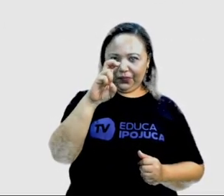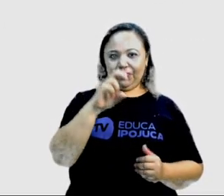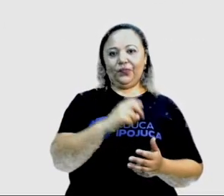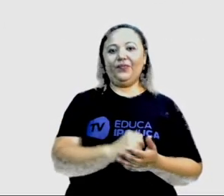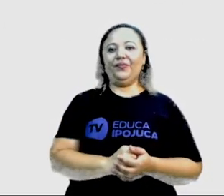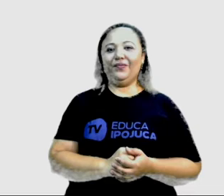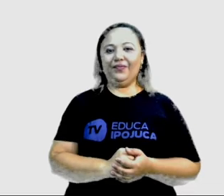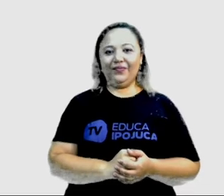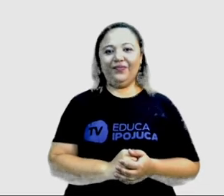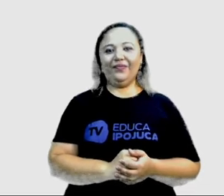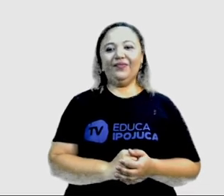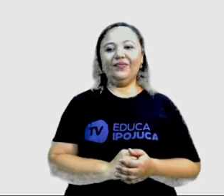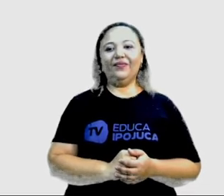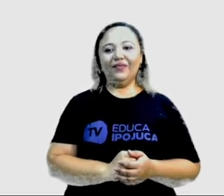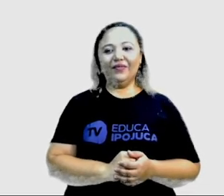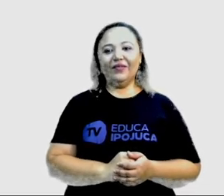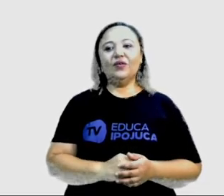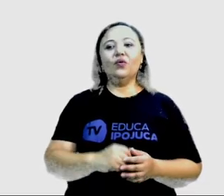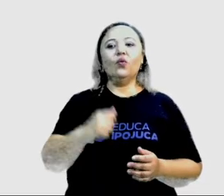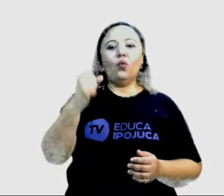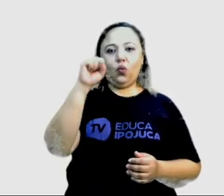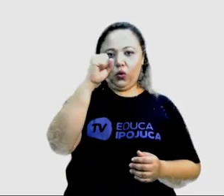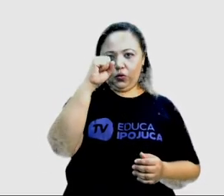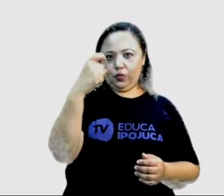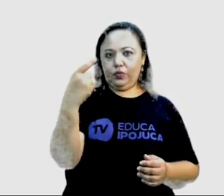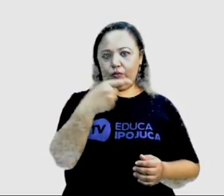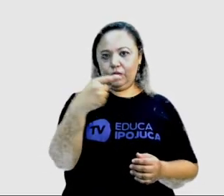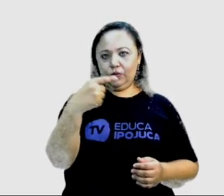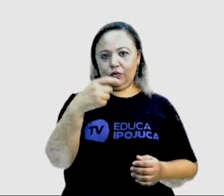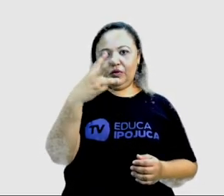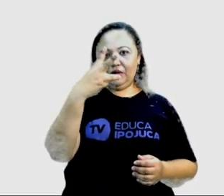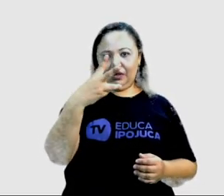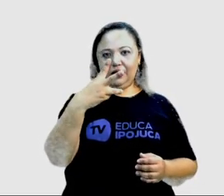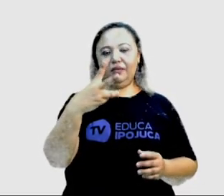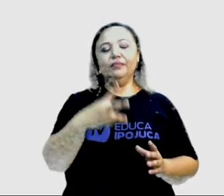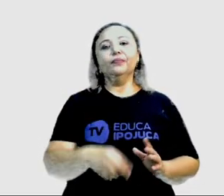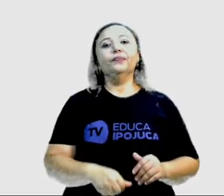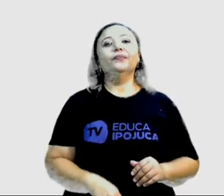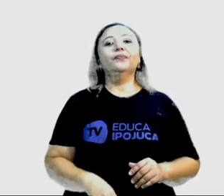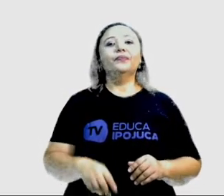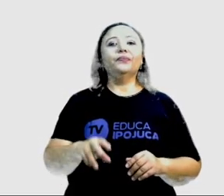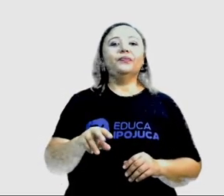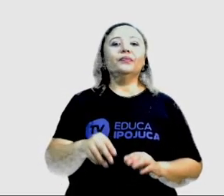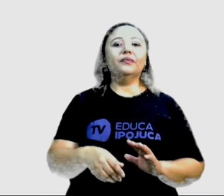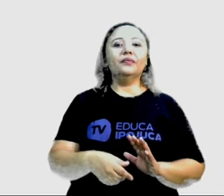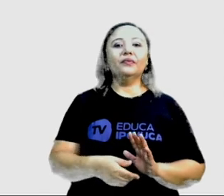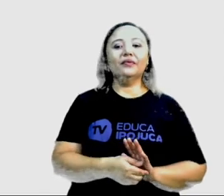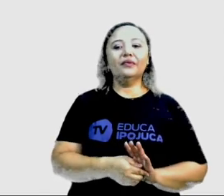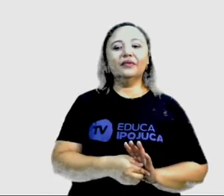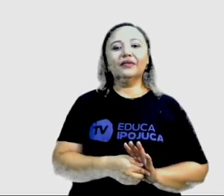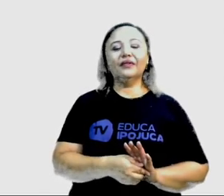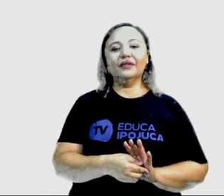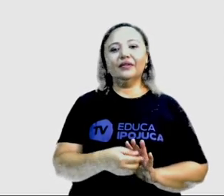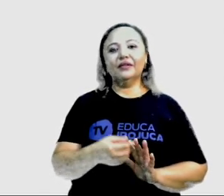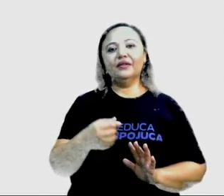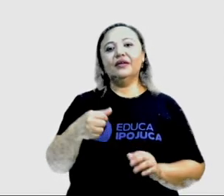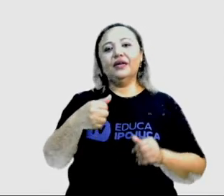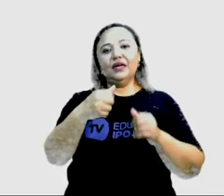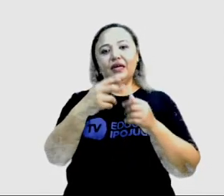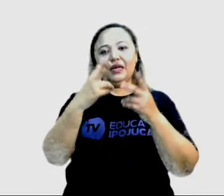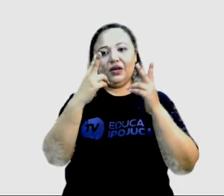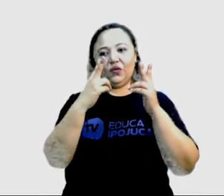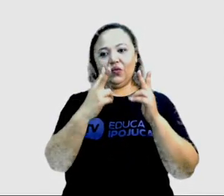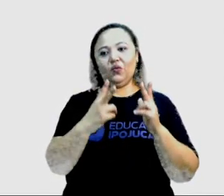5. 8 menos 3, eu tenho 8 pirulitos. Dei 3 para a tia